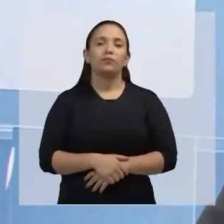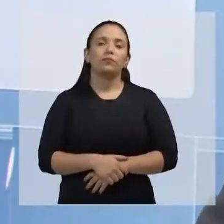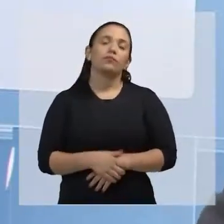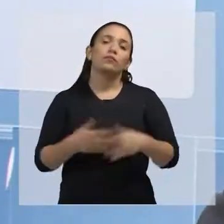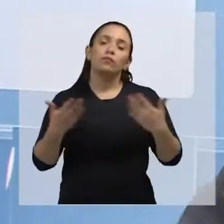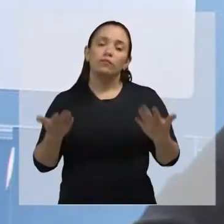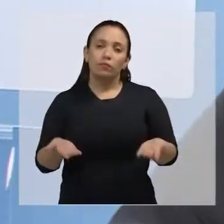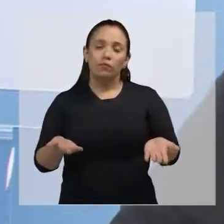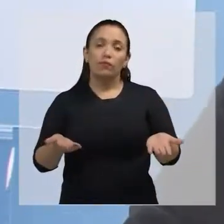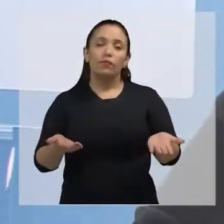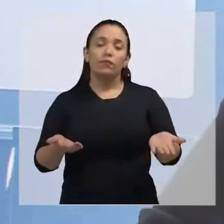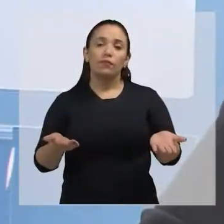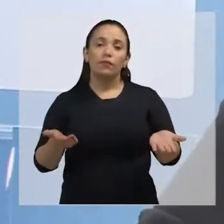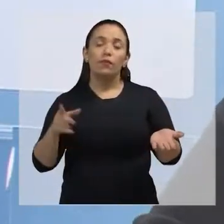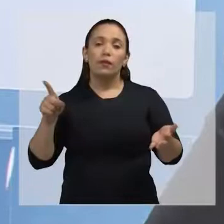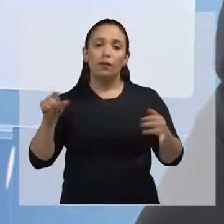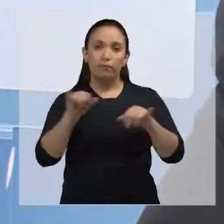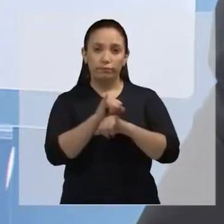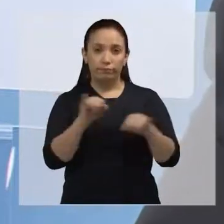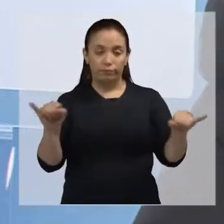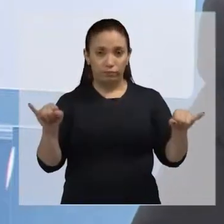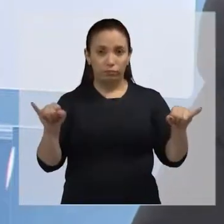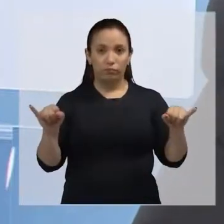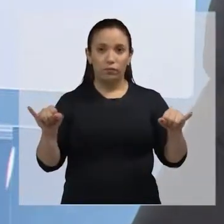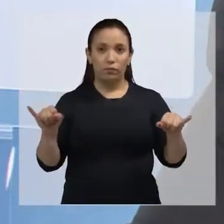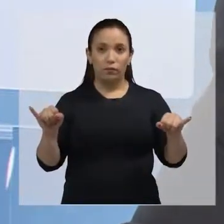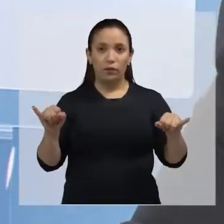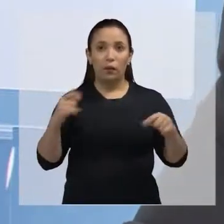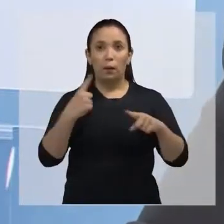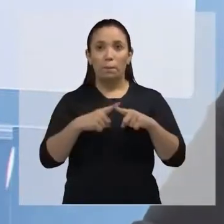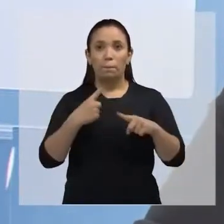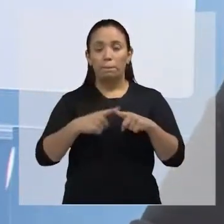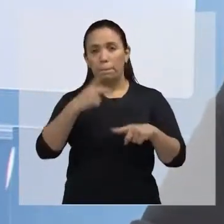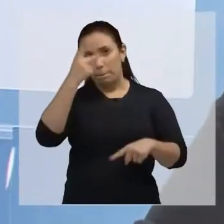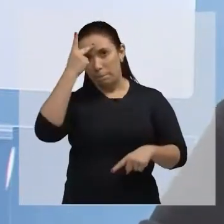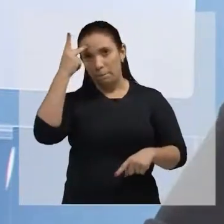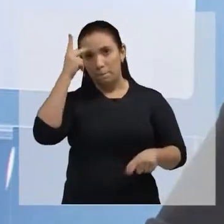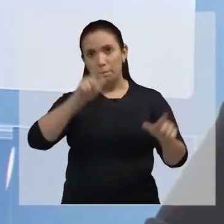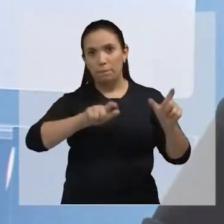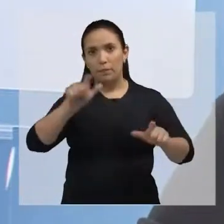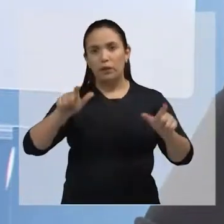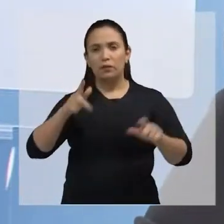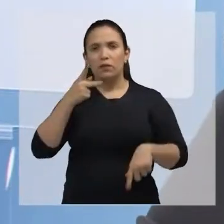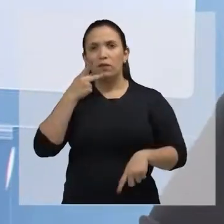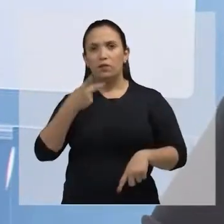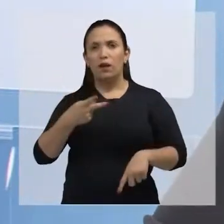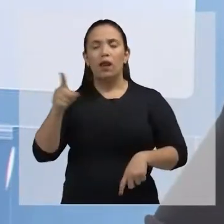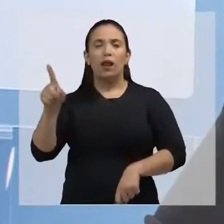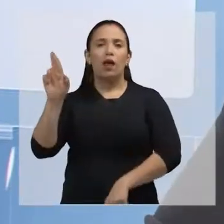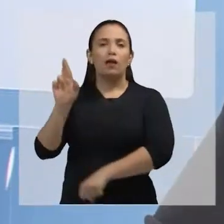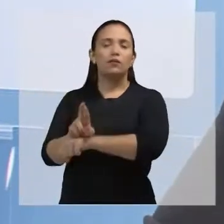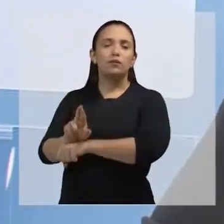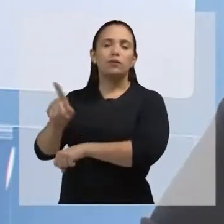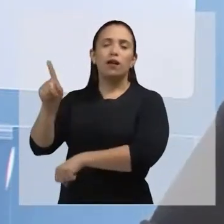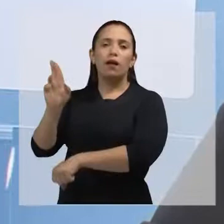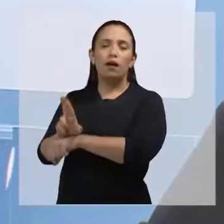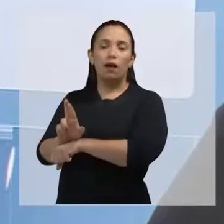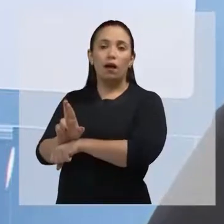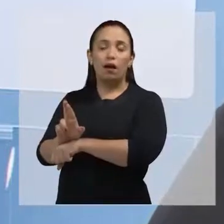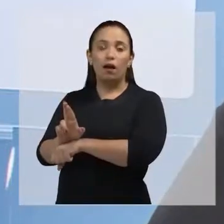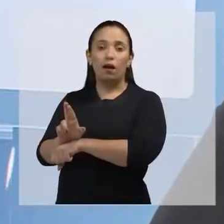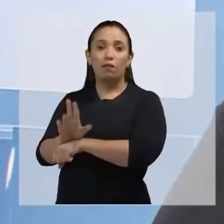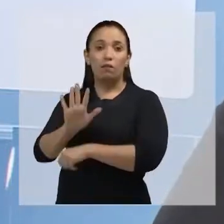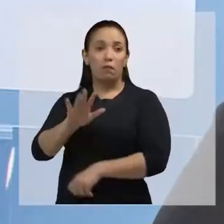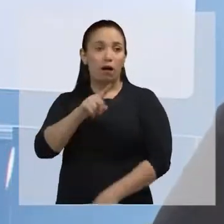declaração foi esfriada, porque várias pessoas disseram, não, ele não fala em nome do Exército, ele já está na reserva. Só que o